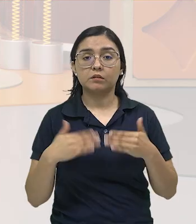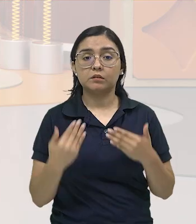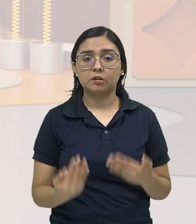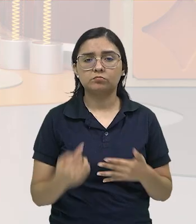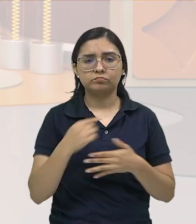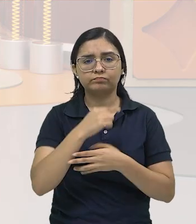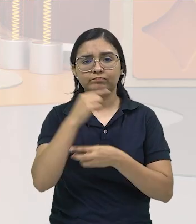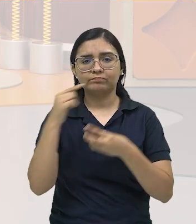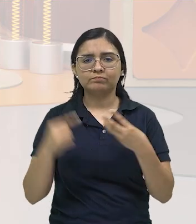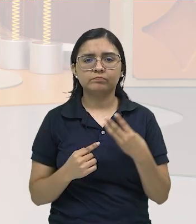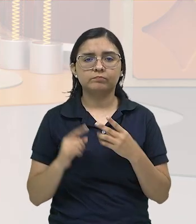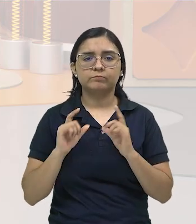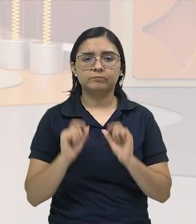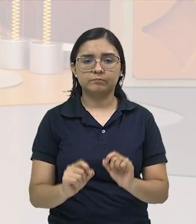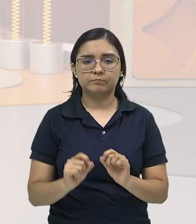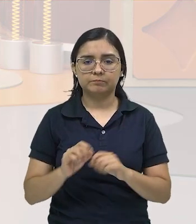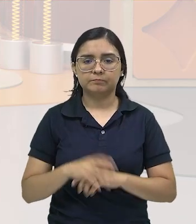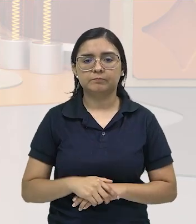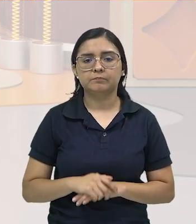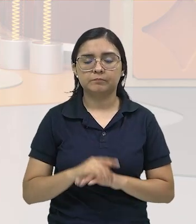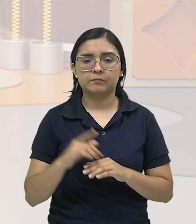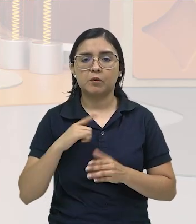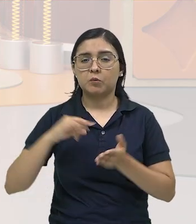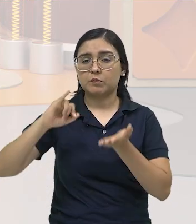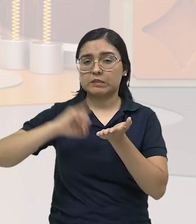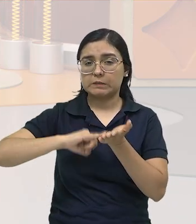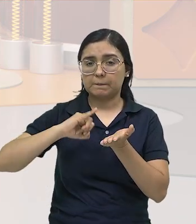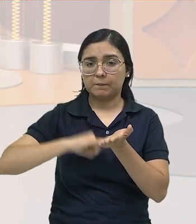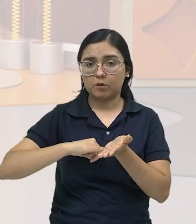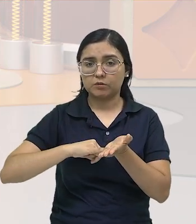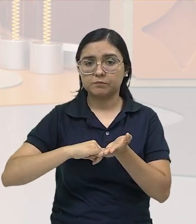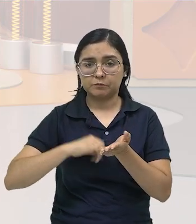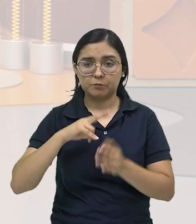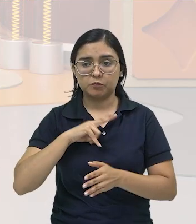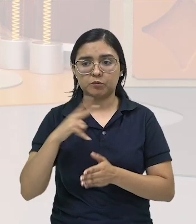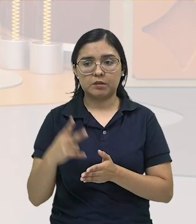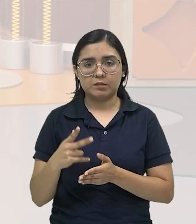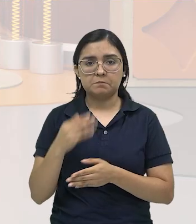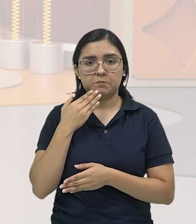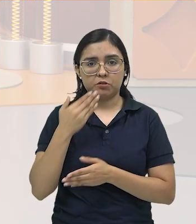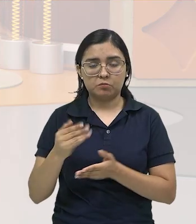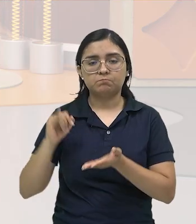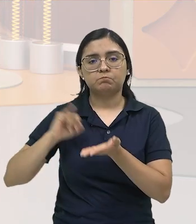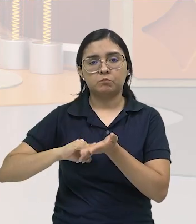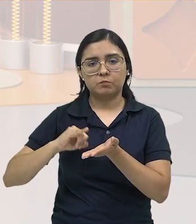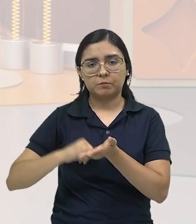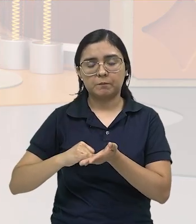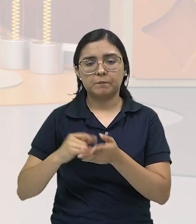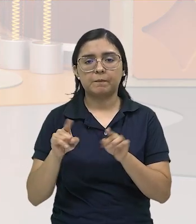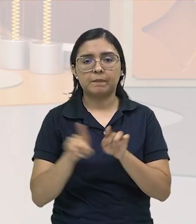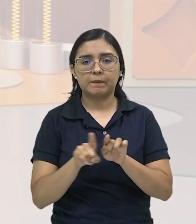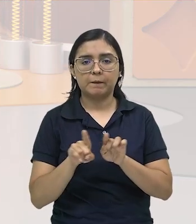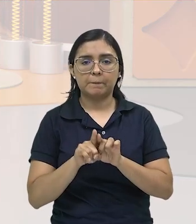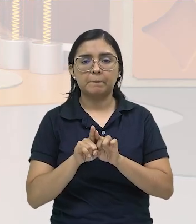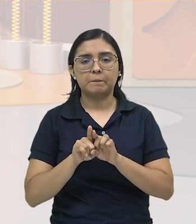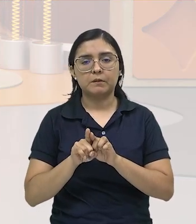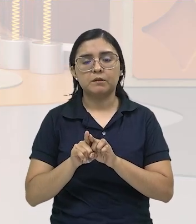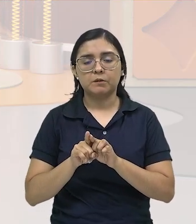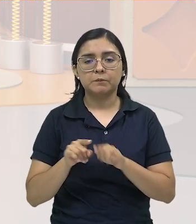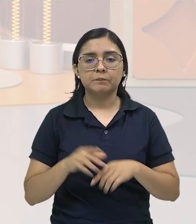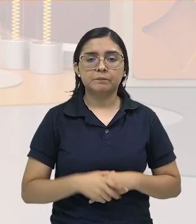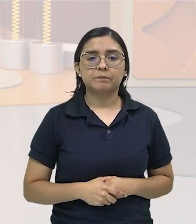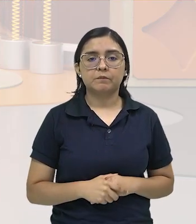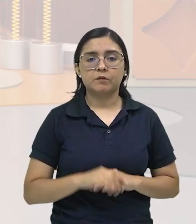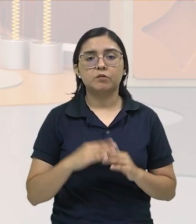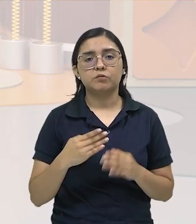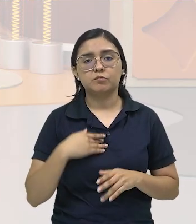isso combinando com os altos impostos que eram cobrados e essa falta de prestígio que os brasileiros tinham,